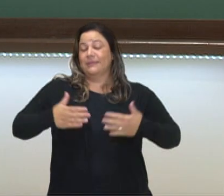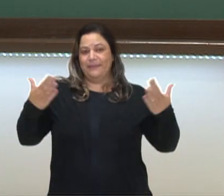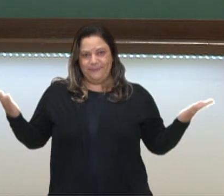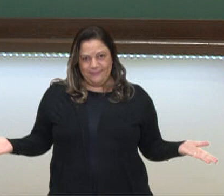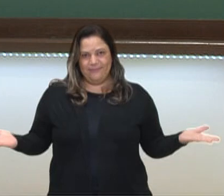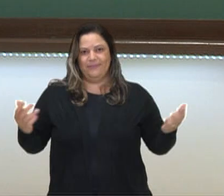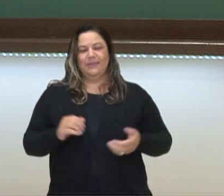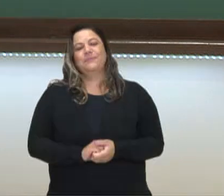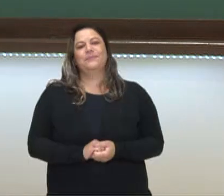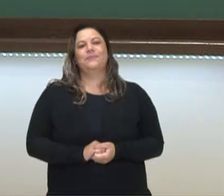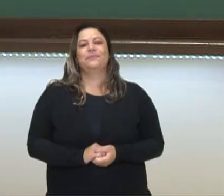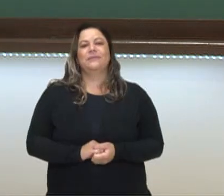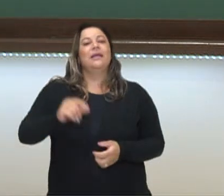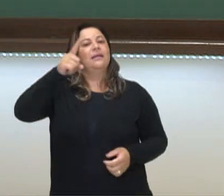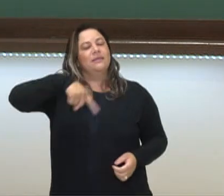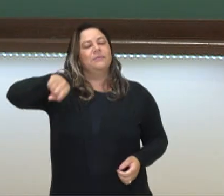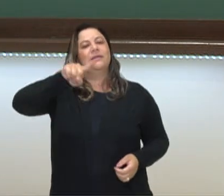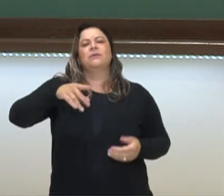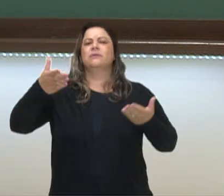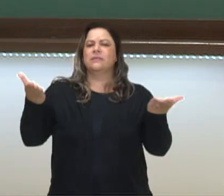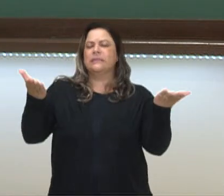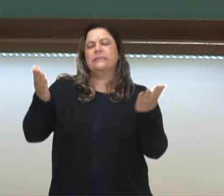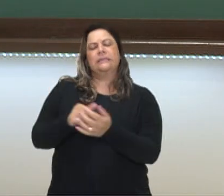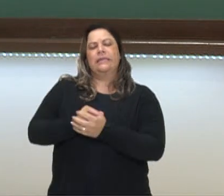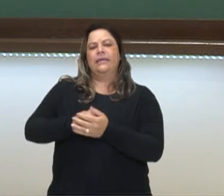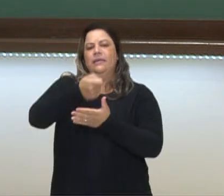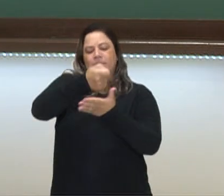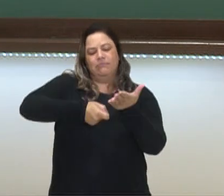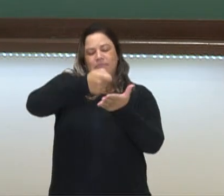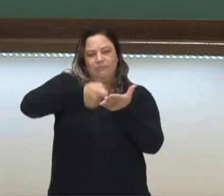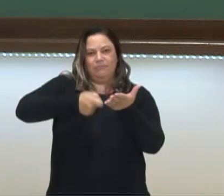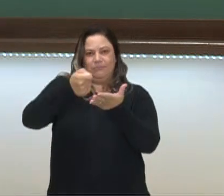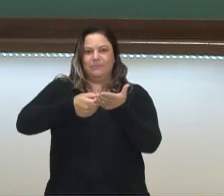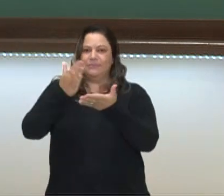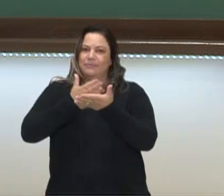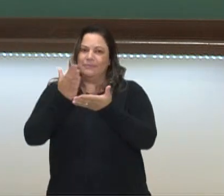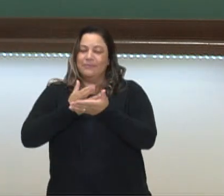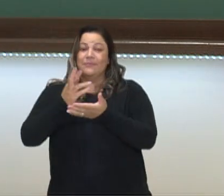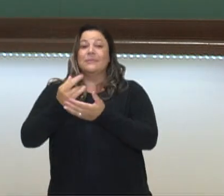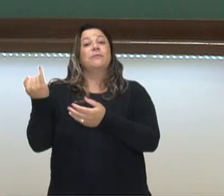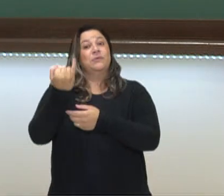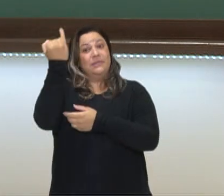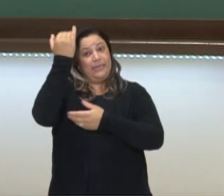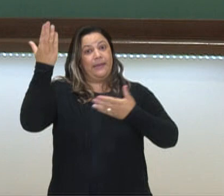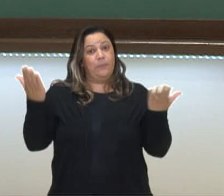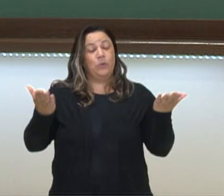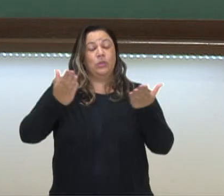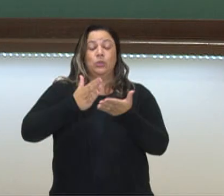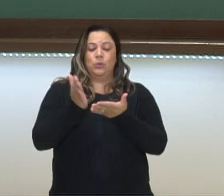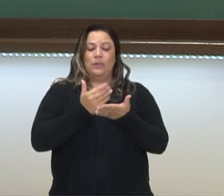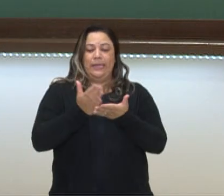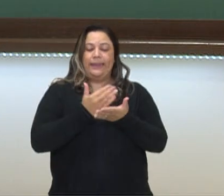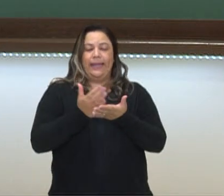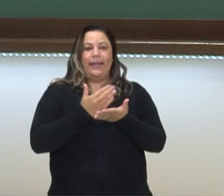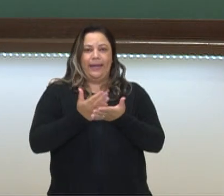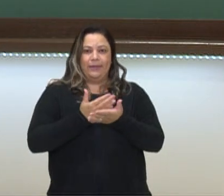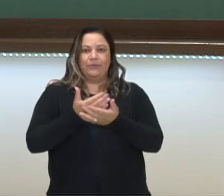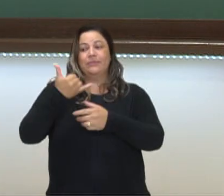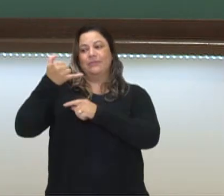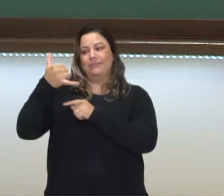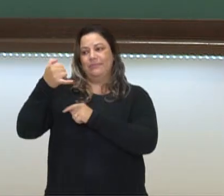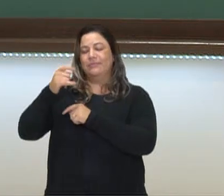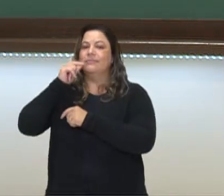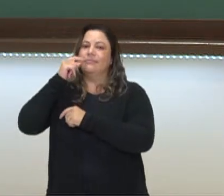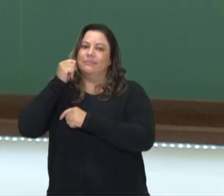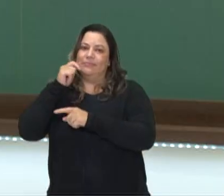Muito bem, espero que você tenha realizado aí a anotação no seu caderno, por isso é importante que você sempre tenha caderno, caneta, lápis e borracha.